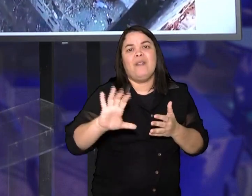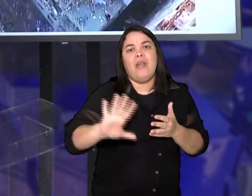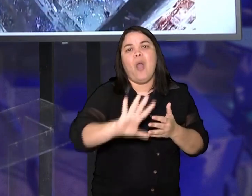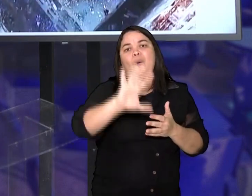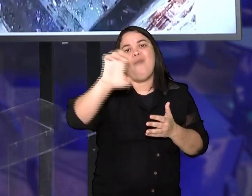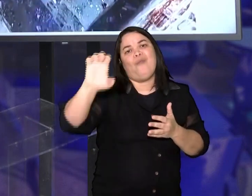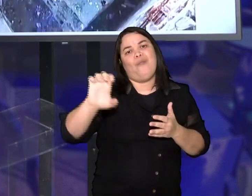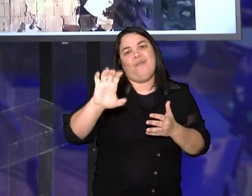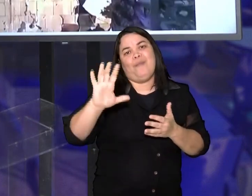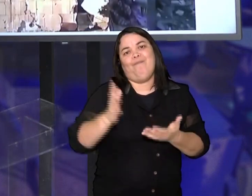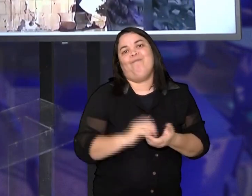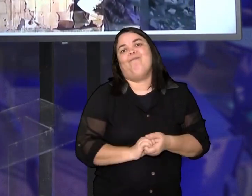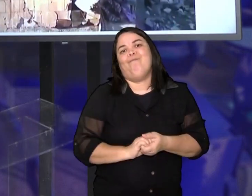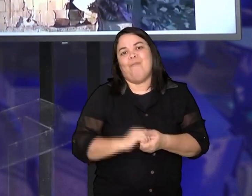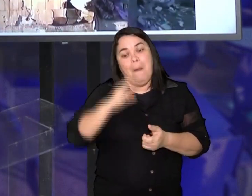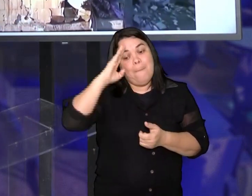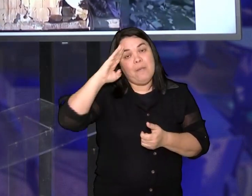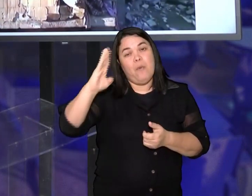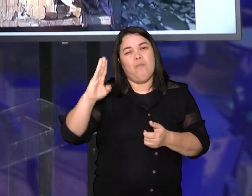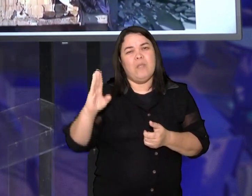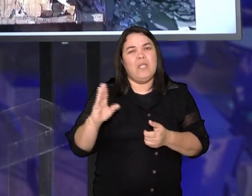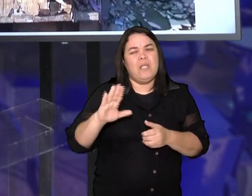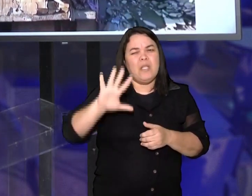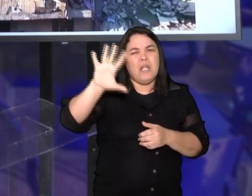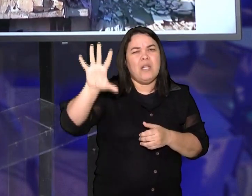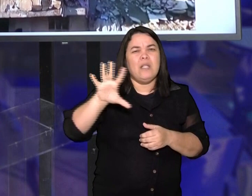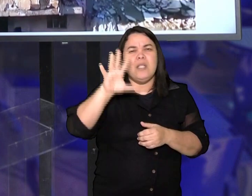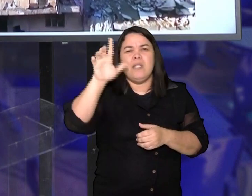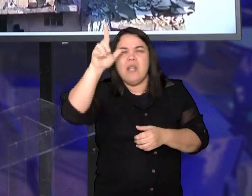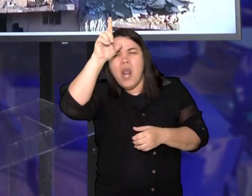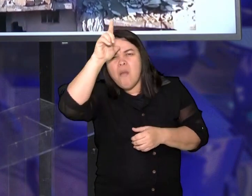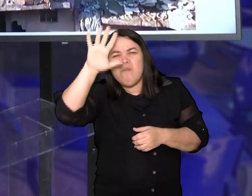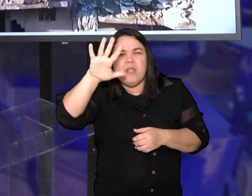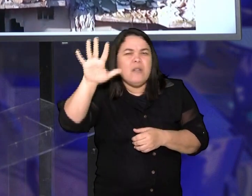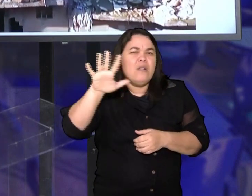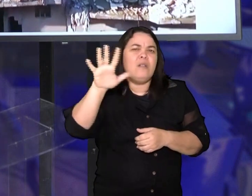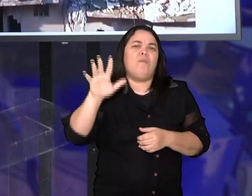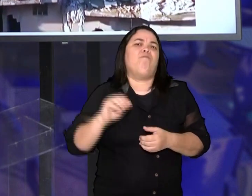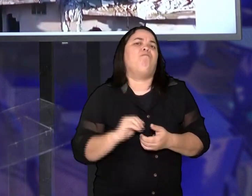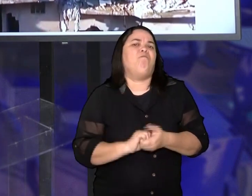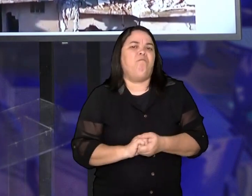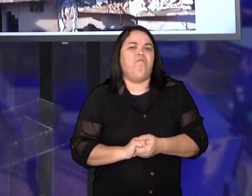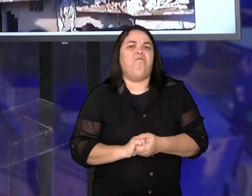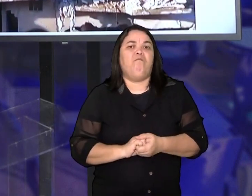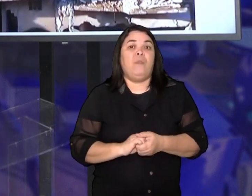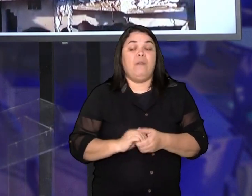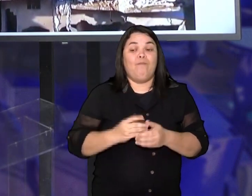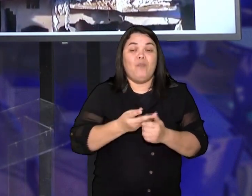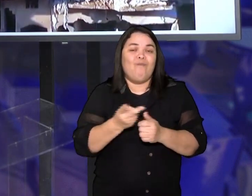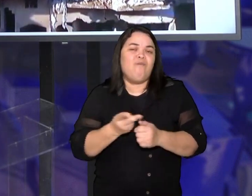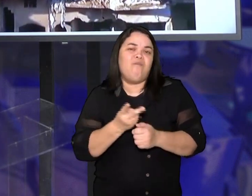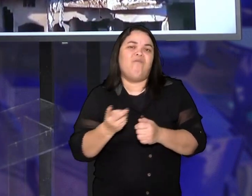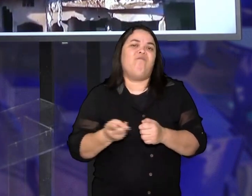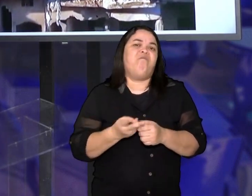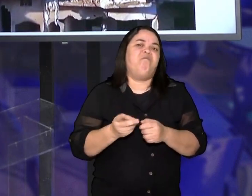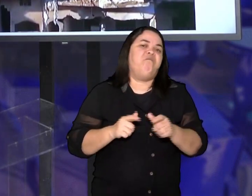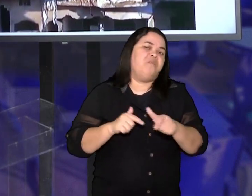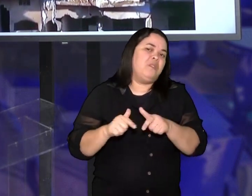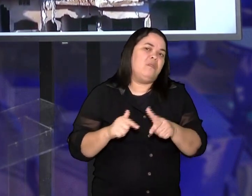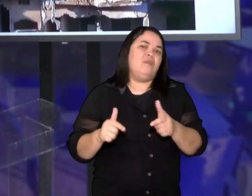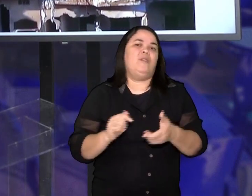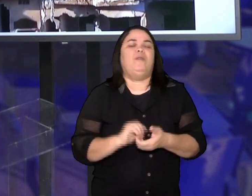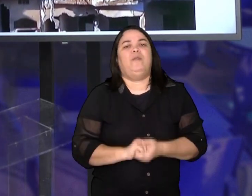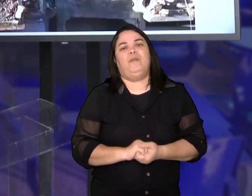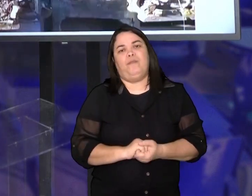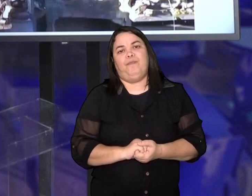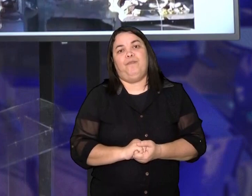Ocidental, principalmente porque acabou saindo na frente do processo de Revolução Industrial e explorando bastante boa parte